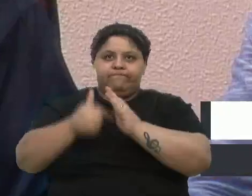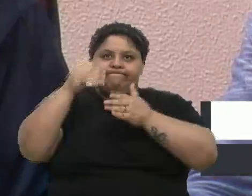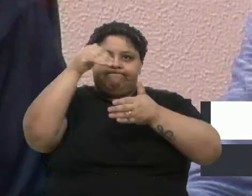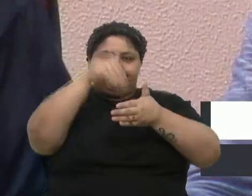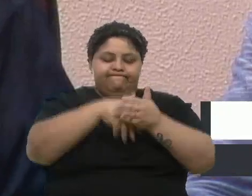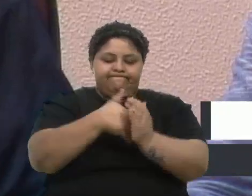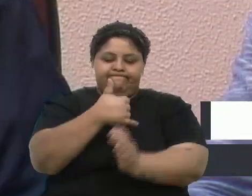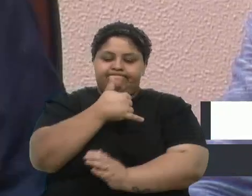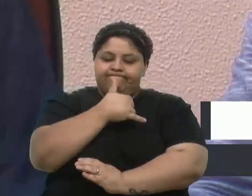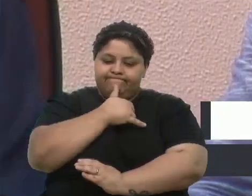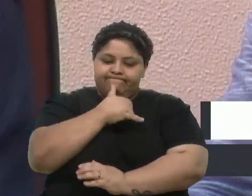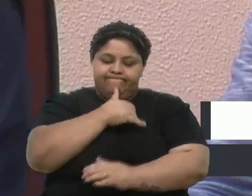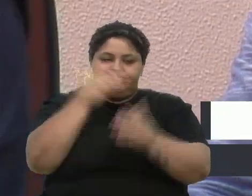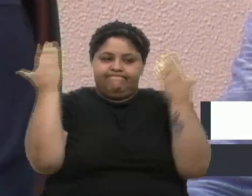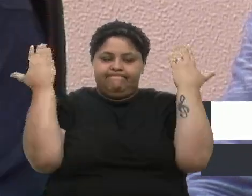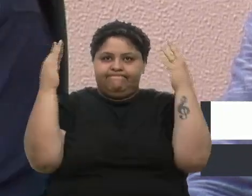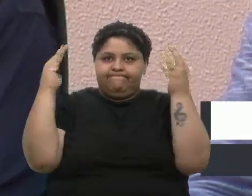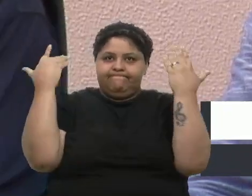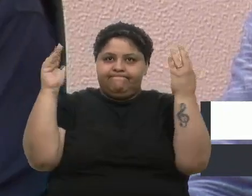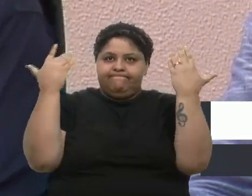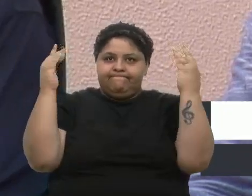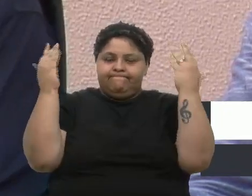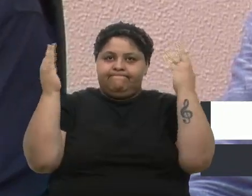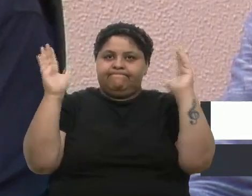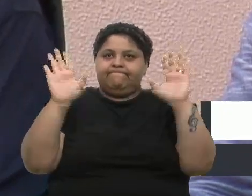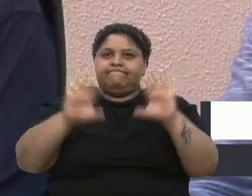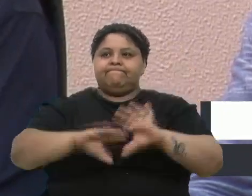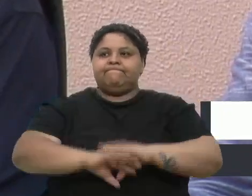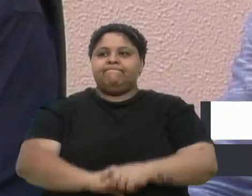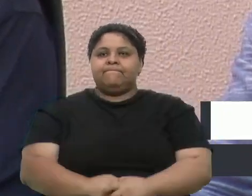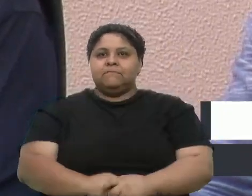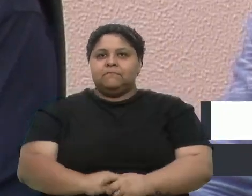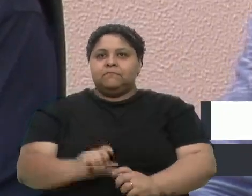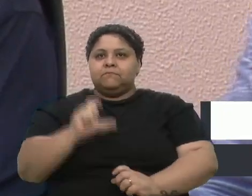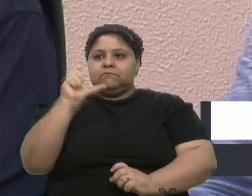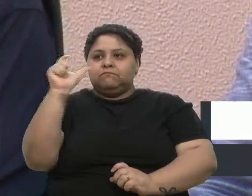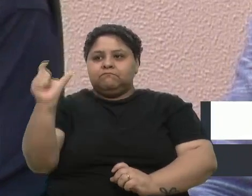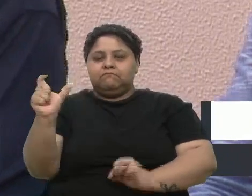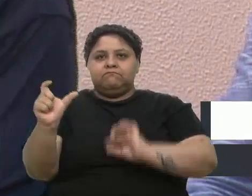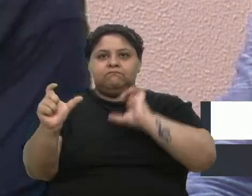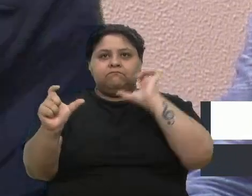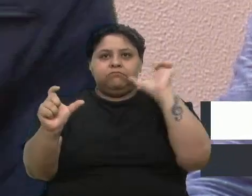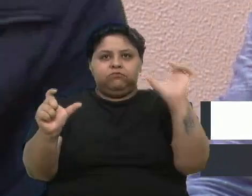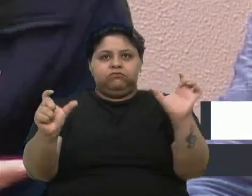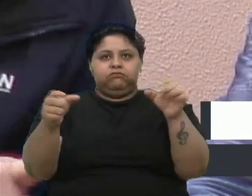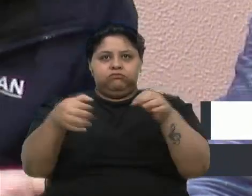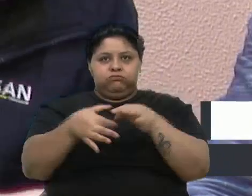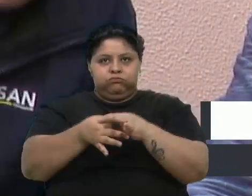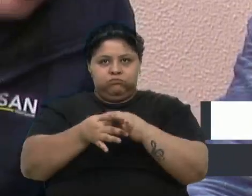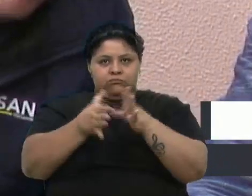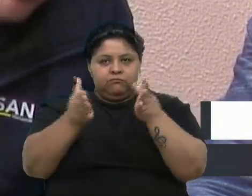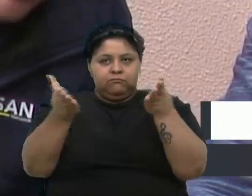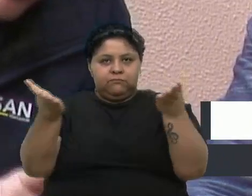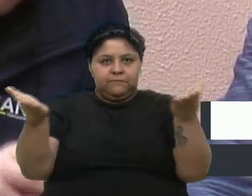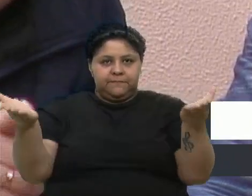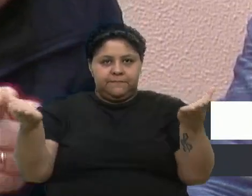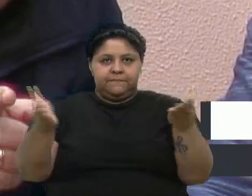pesar, de louvor e de congratulações. Peço a palavra. Com a palavra. Peço a palavra, presidente.